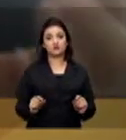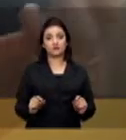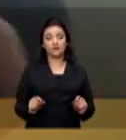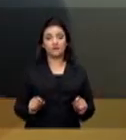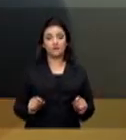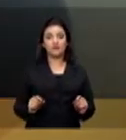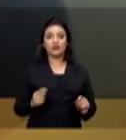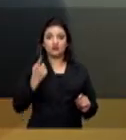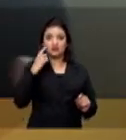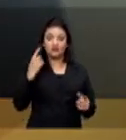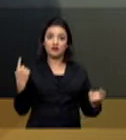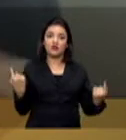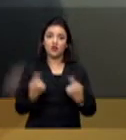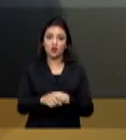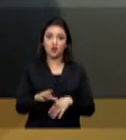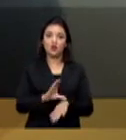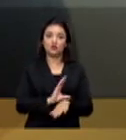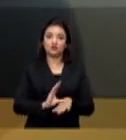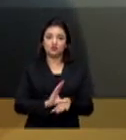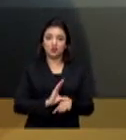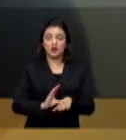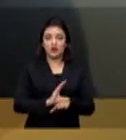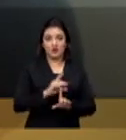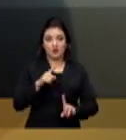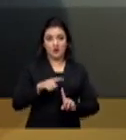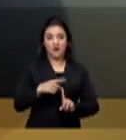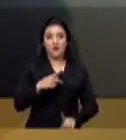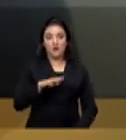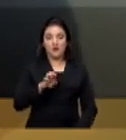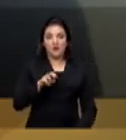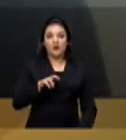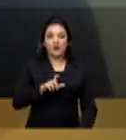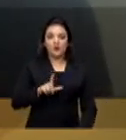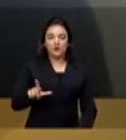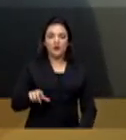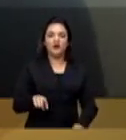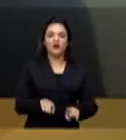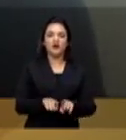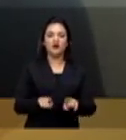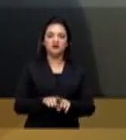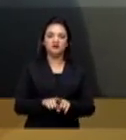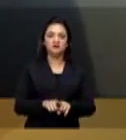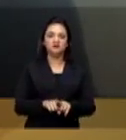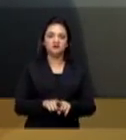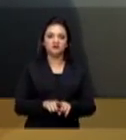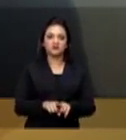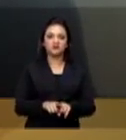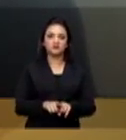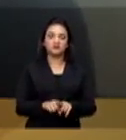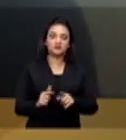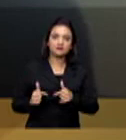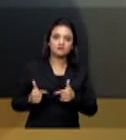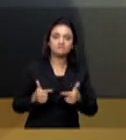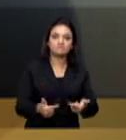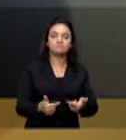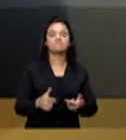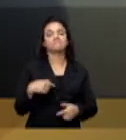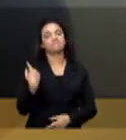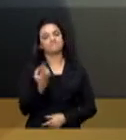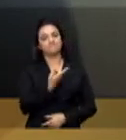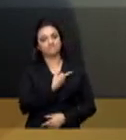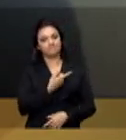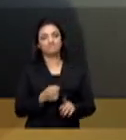inconstitucionalidade do tipo penal, ou ao menos à inconstitucionalidade dessa conduta, ou da subsunção dessa conduta de que estamos a